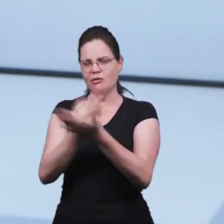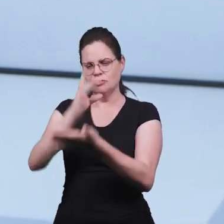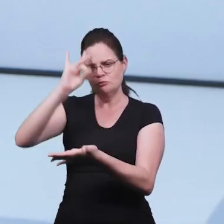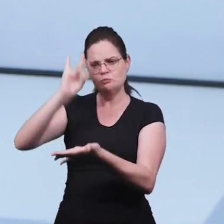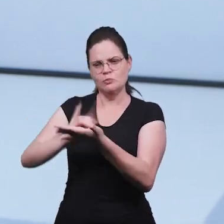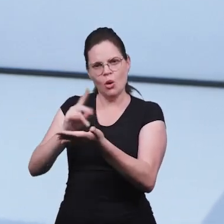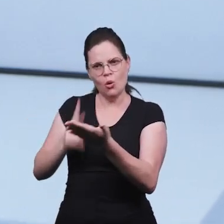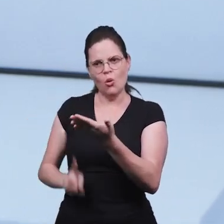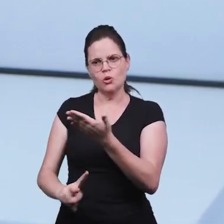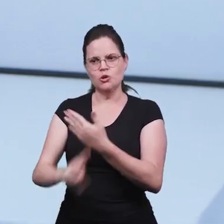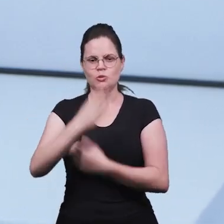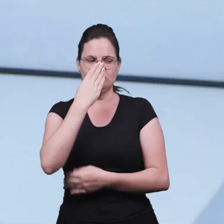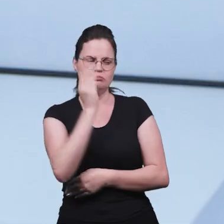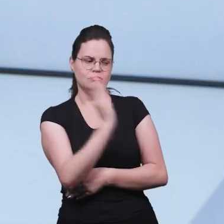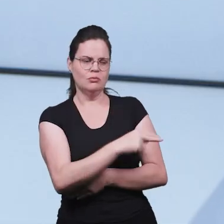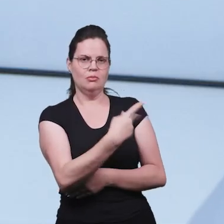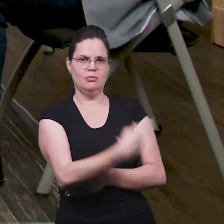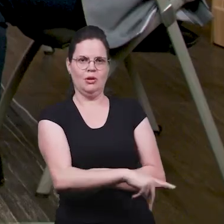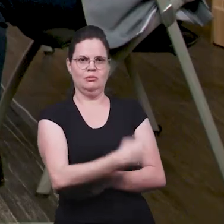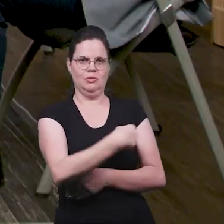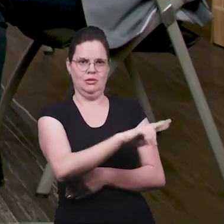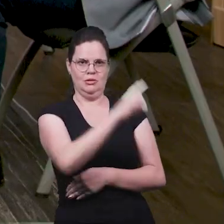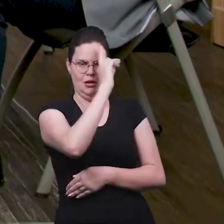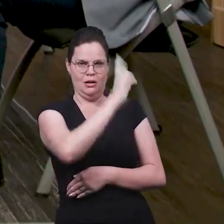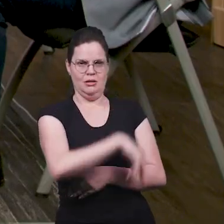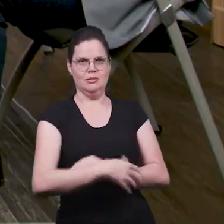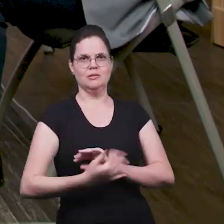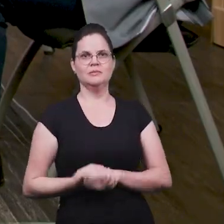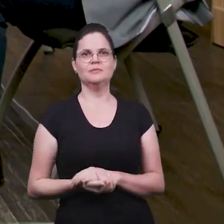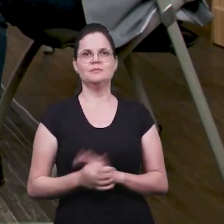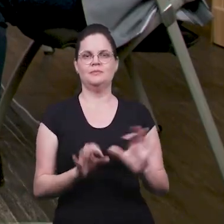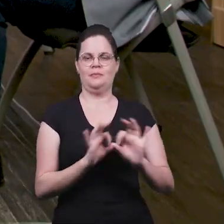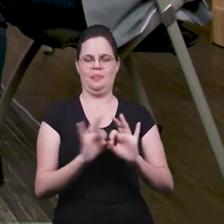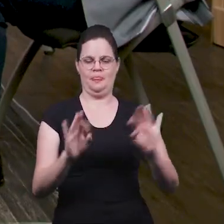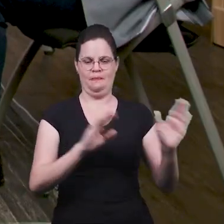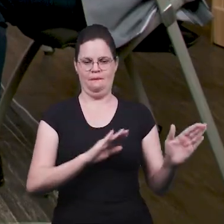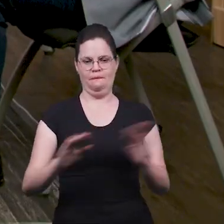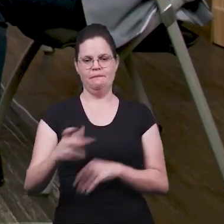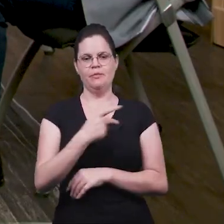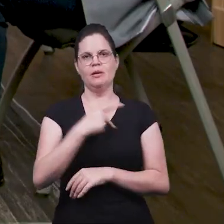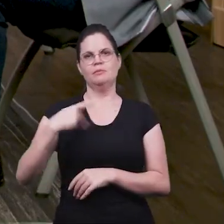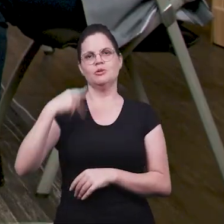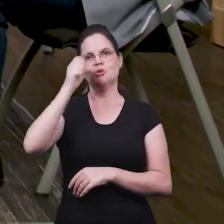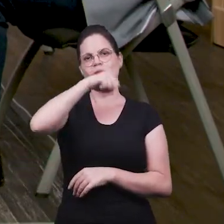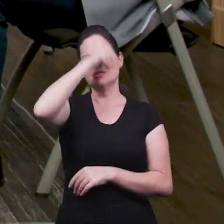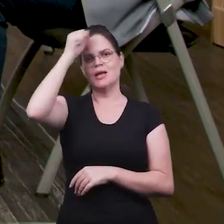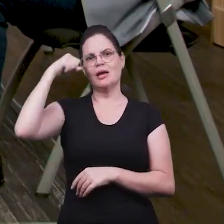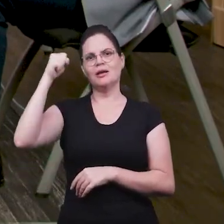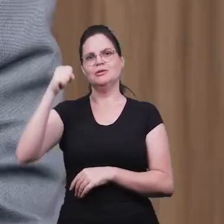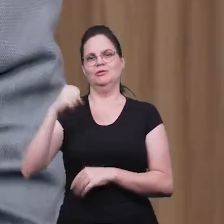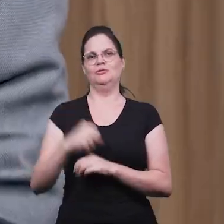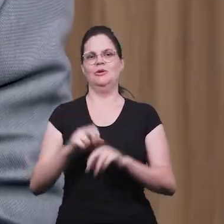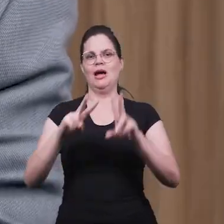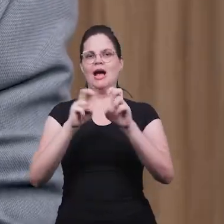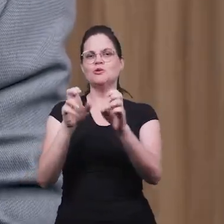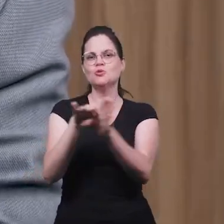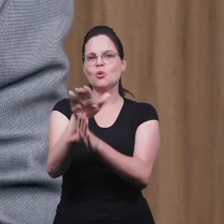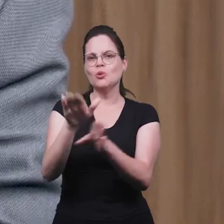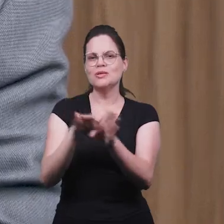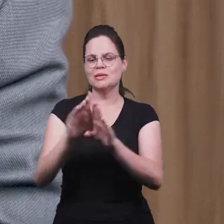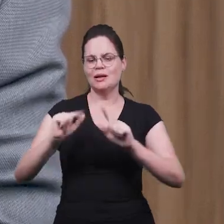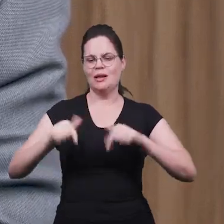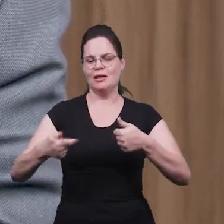está firme diante do Senhor. Muito interessante, muito bom. Bom, pastor Sérgio Souza, espírito de conselho. E é